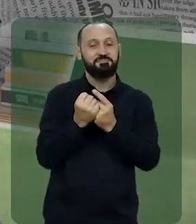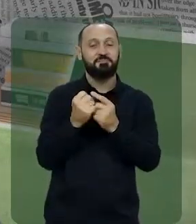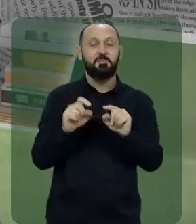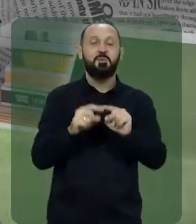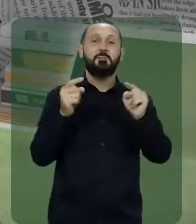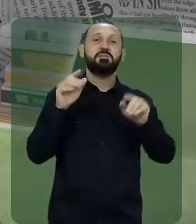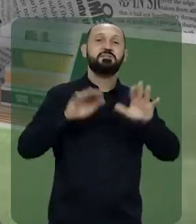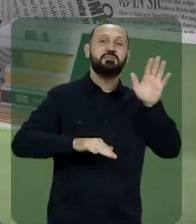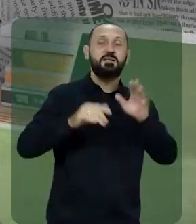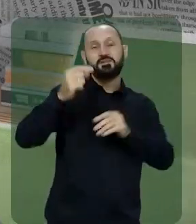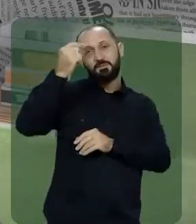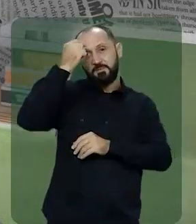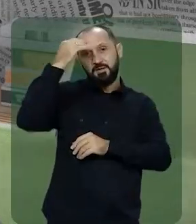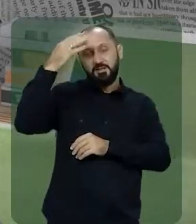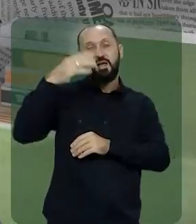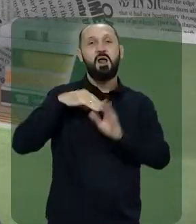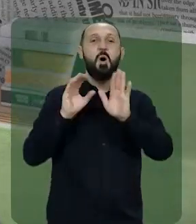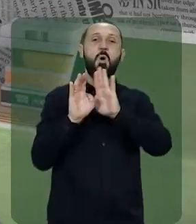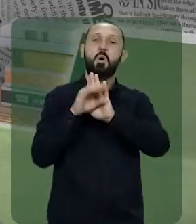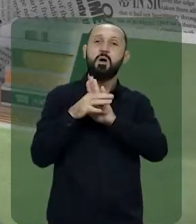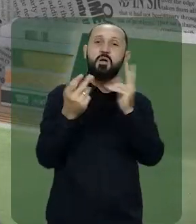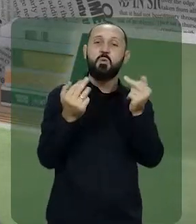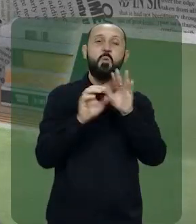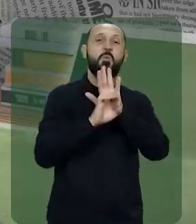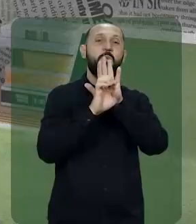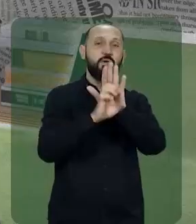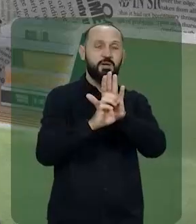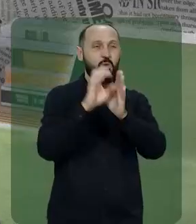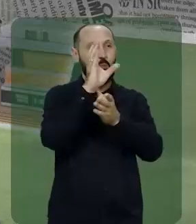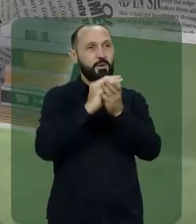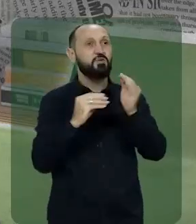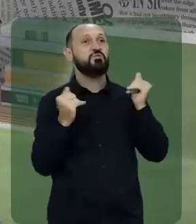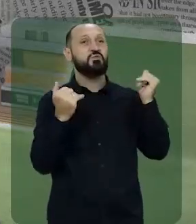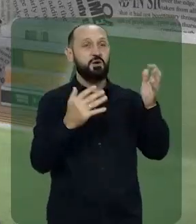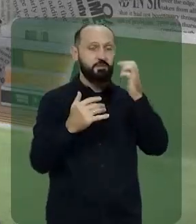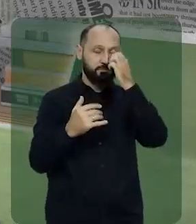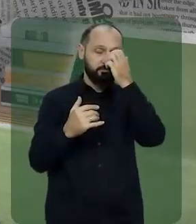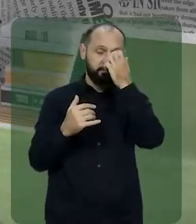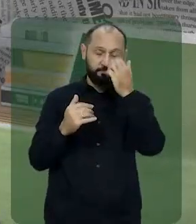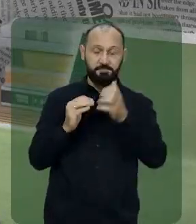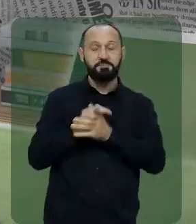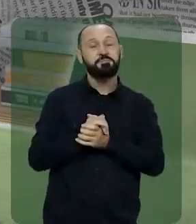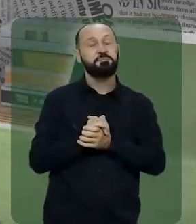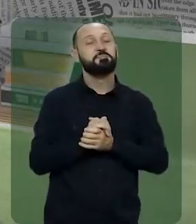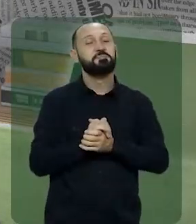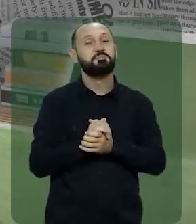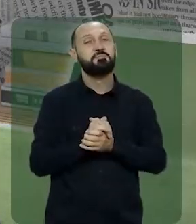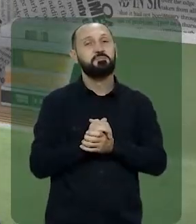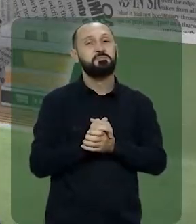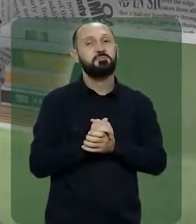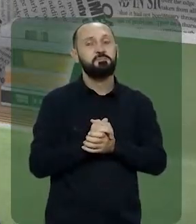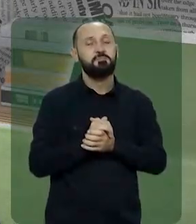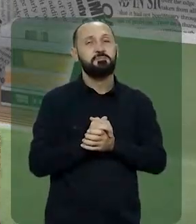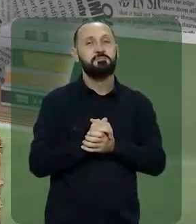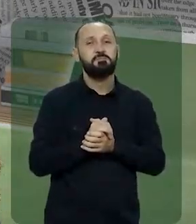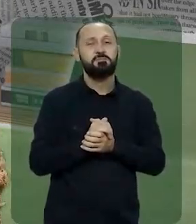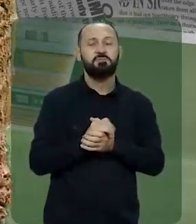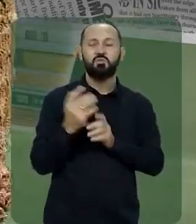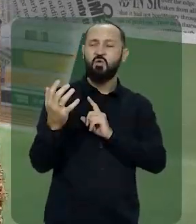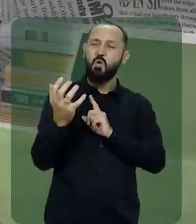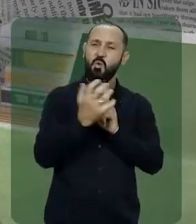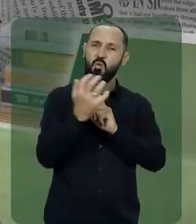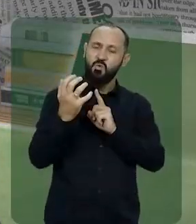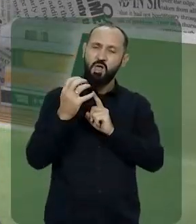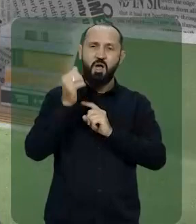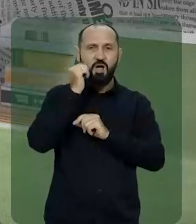às vezes uma ideia, um conceito, um modelo importado, né? E isso vai afetar